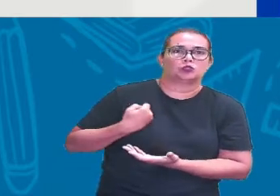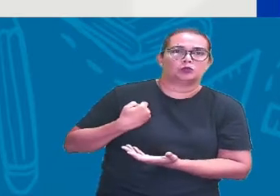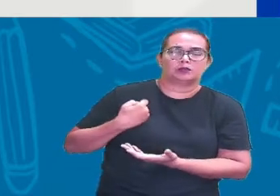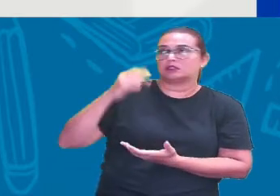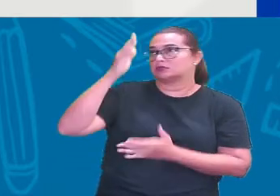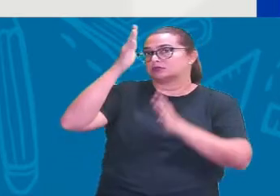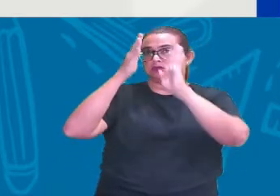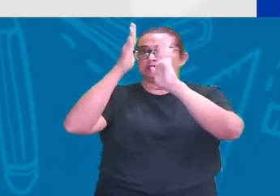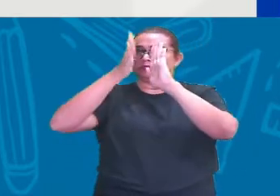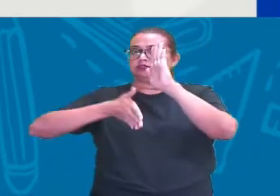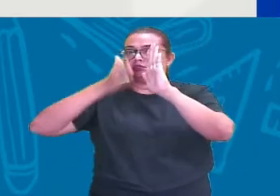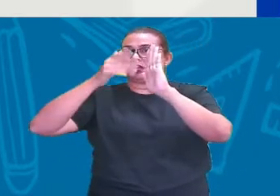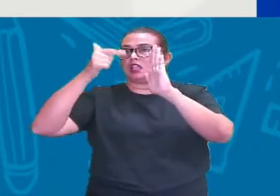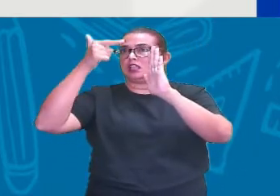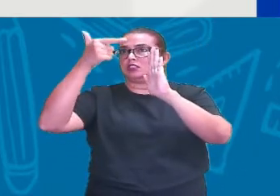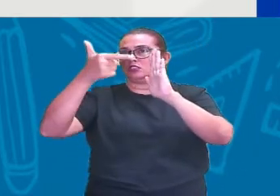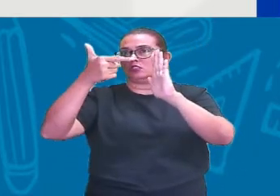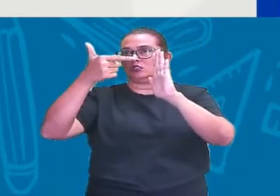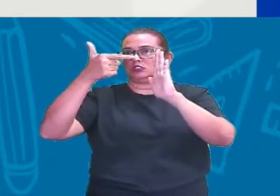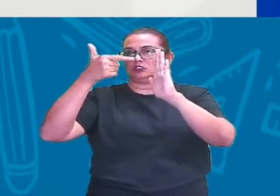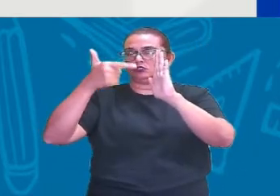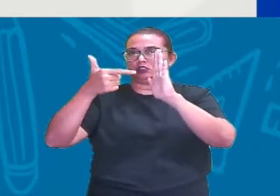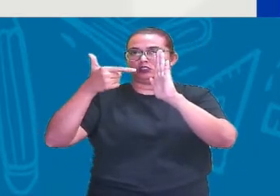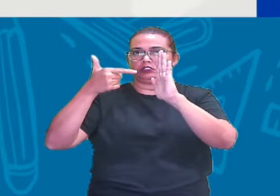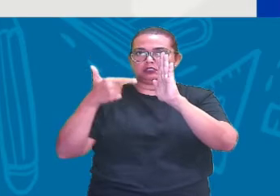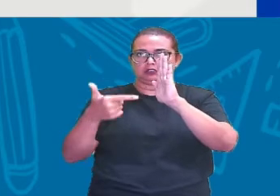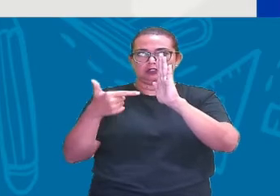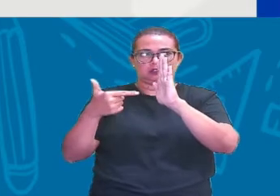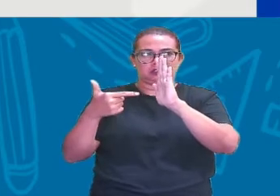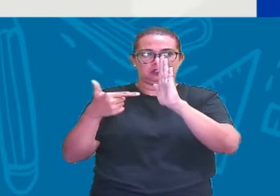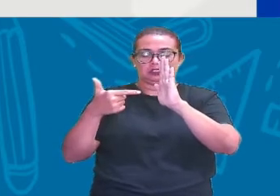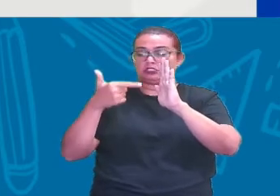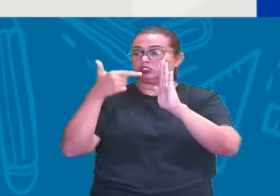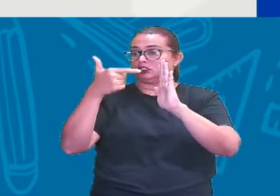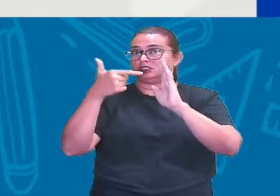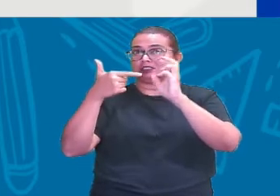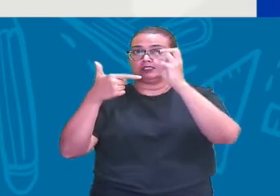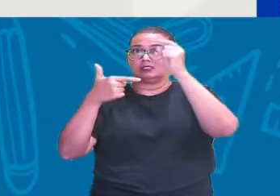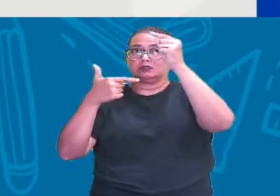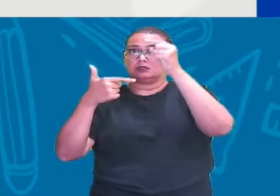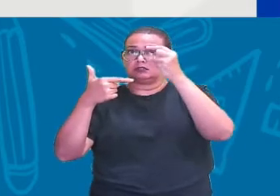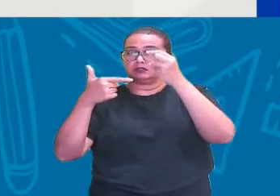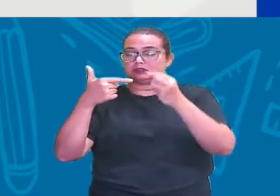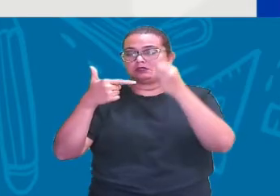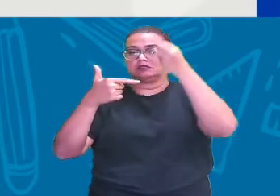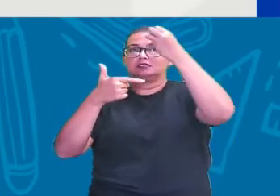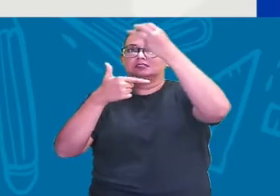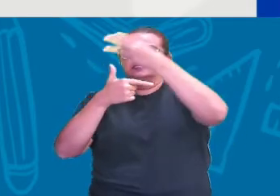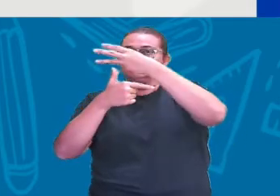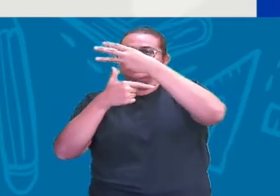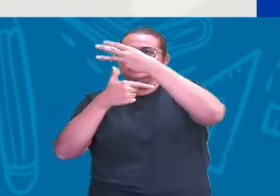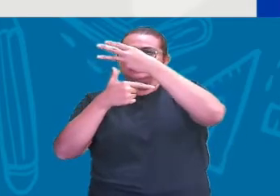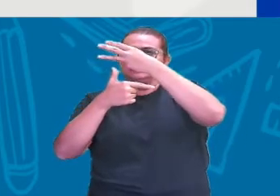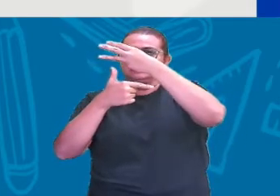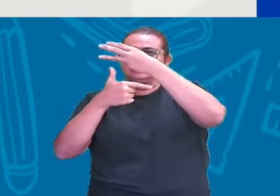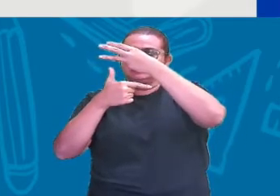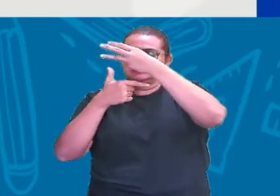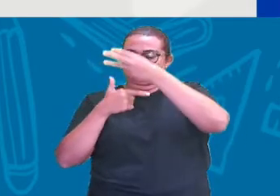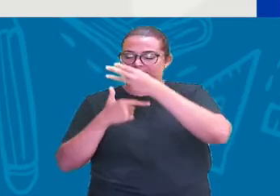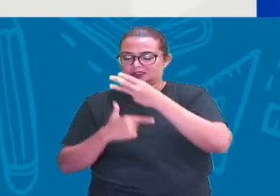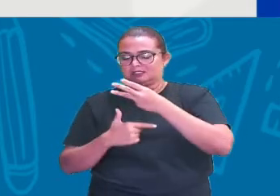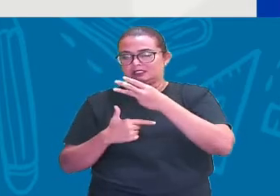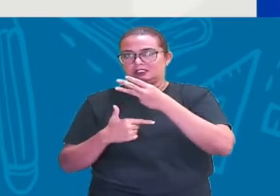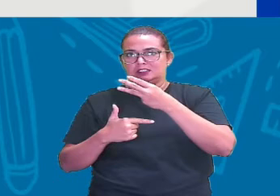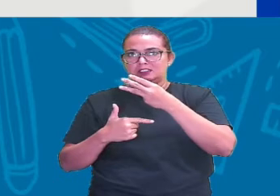fatoração? 2, 2, 2. 3 quantidades de 2. 3